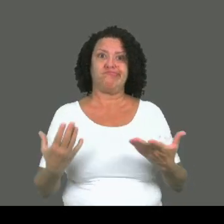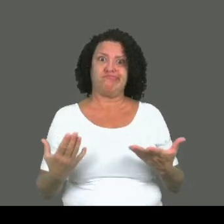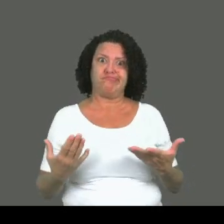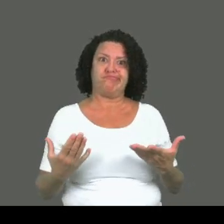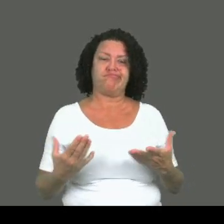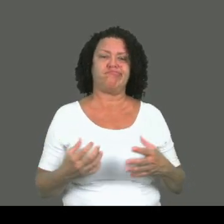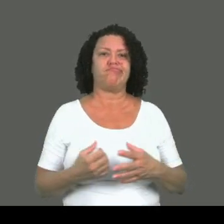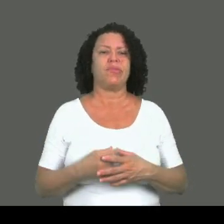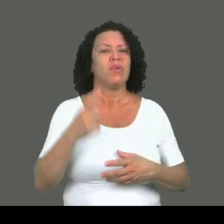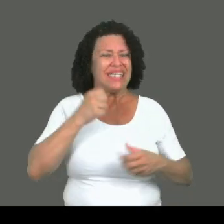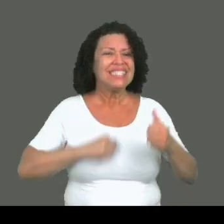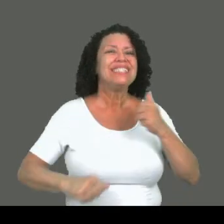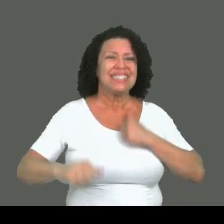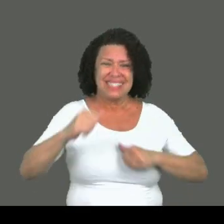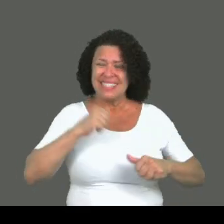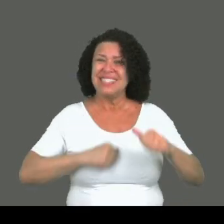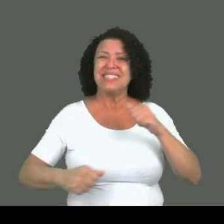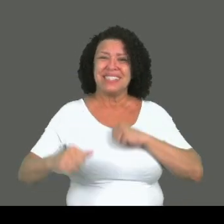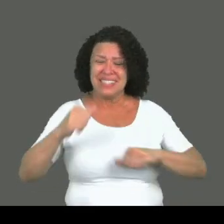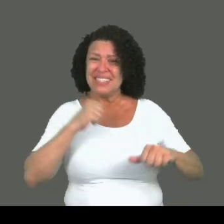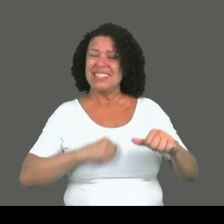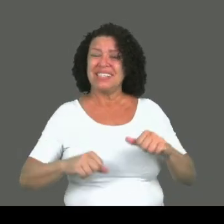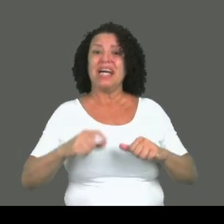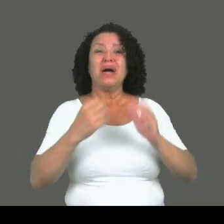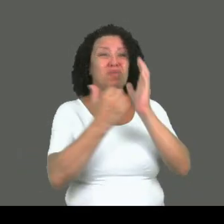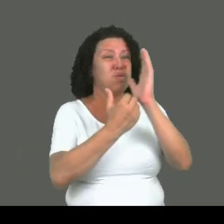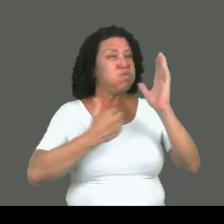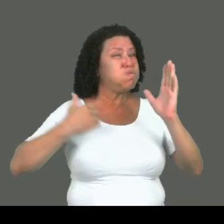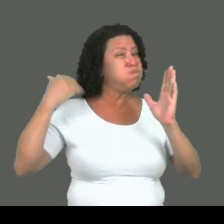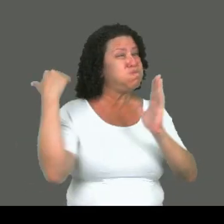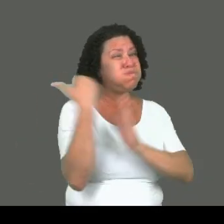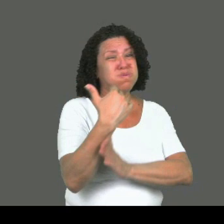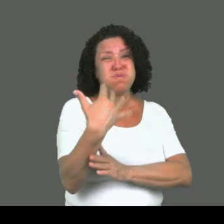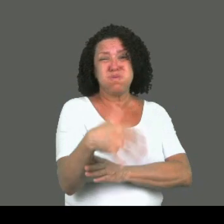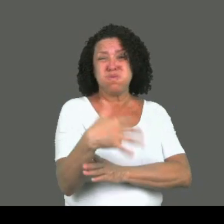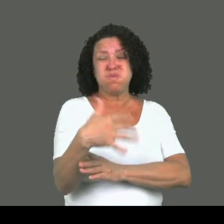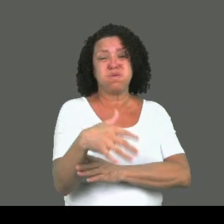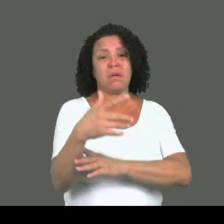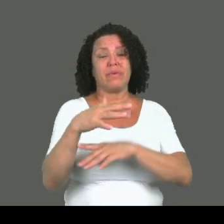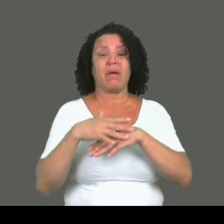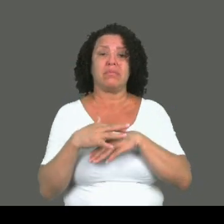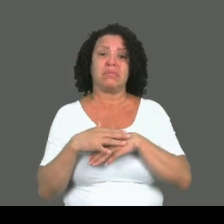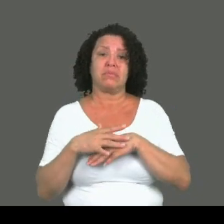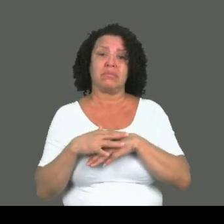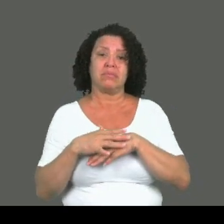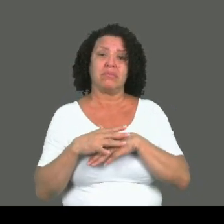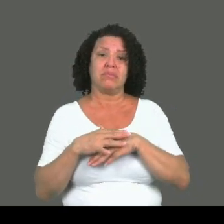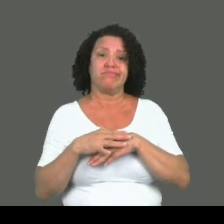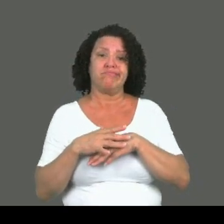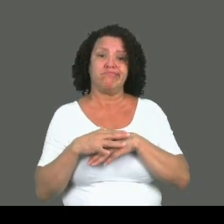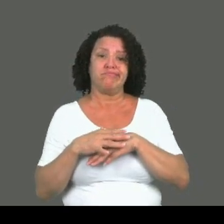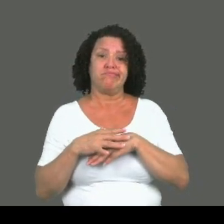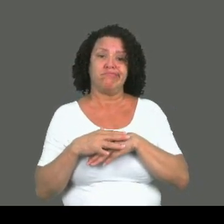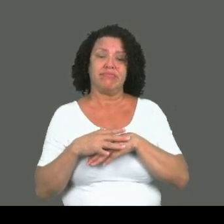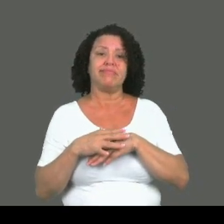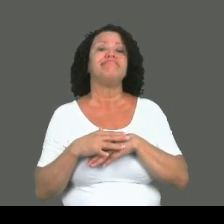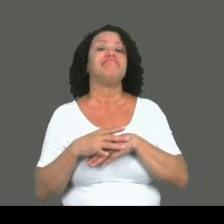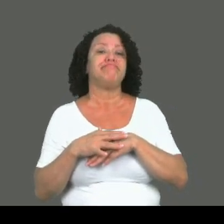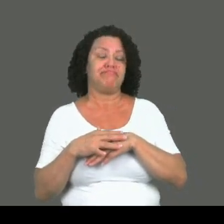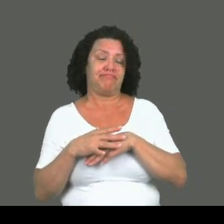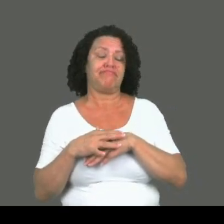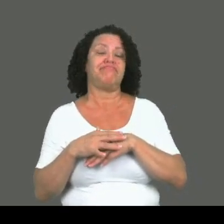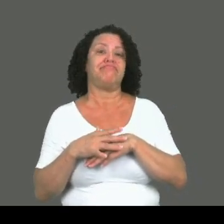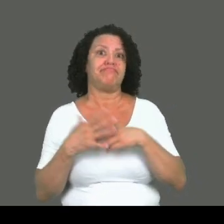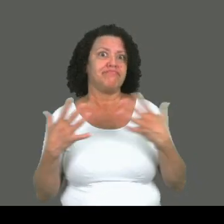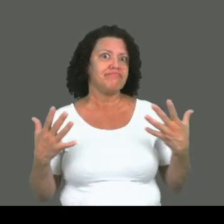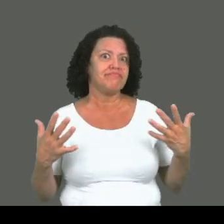a ansiedade deixa de ser natural, passa para a ansiedade patológica e acaba trazendo